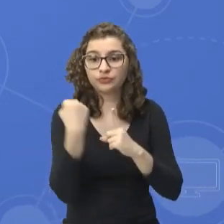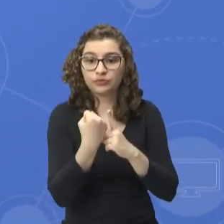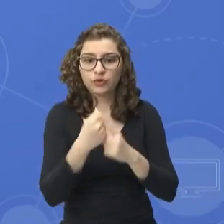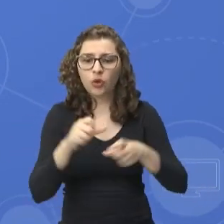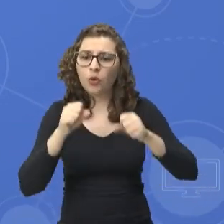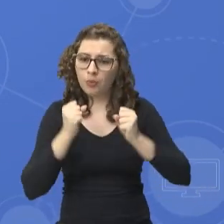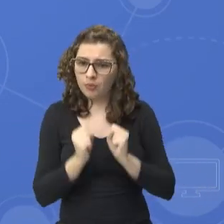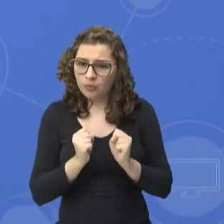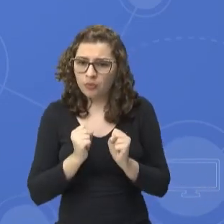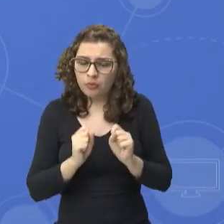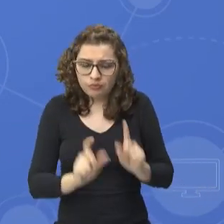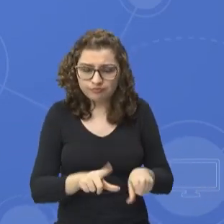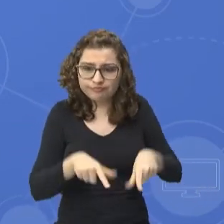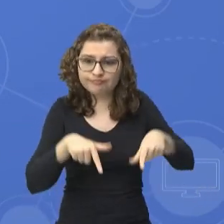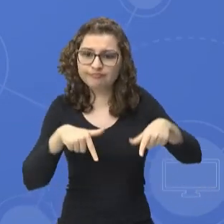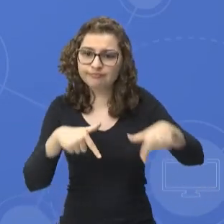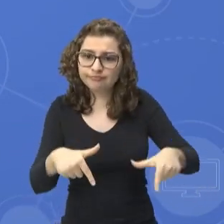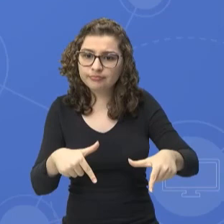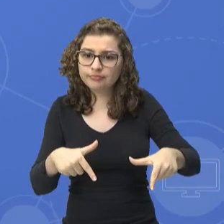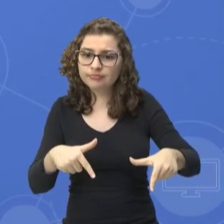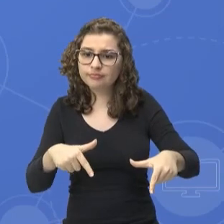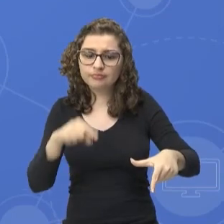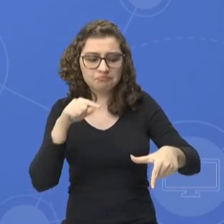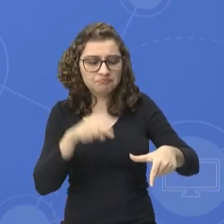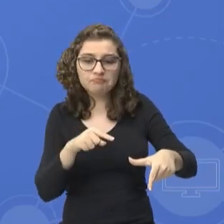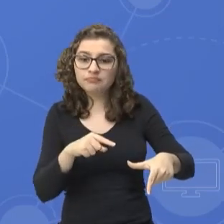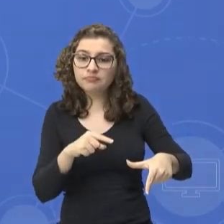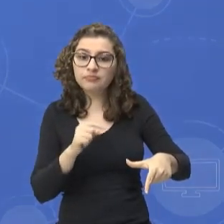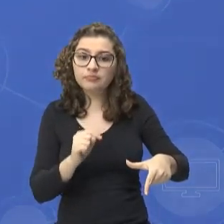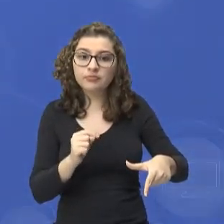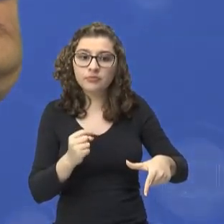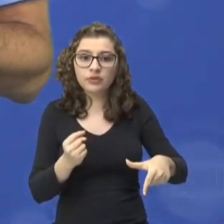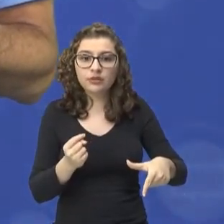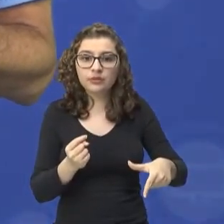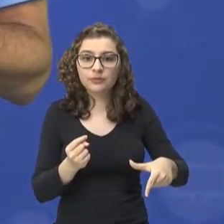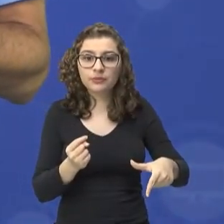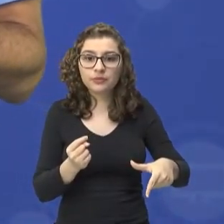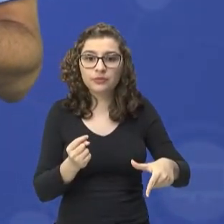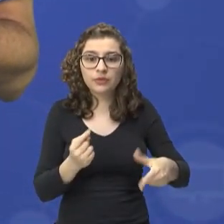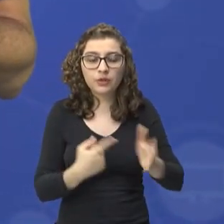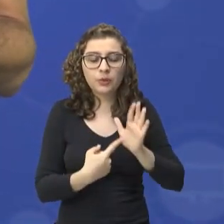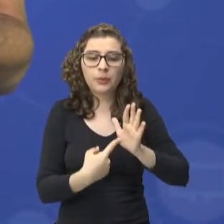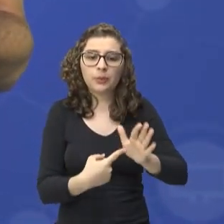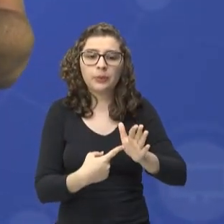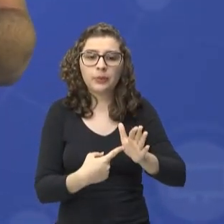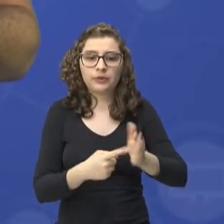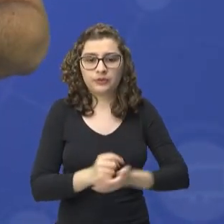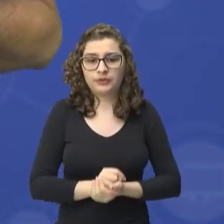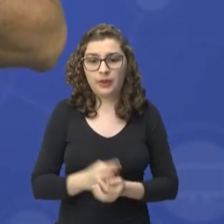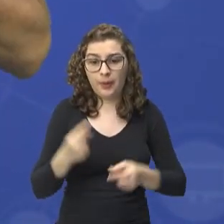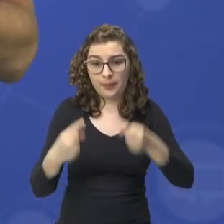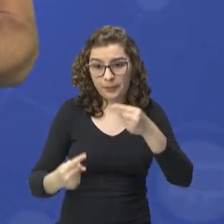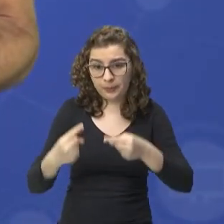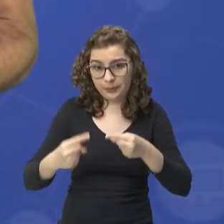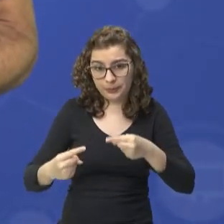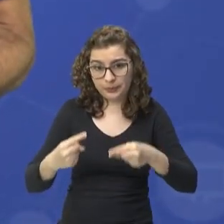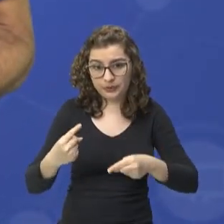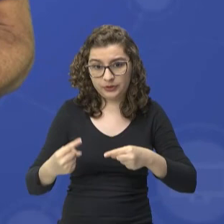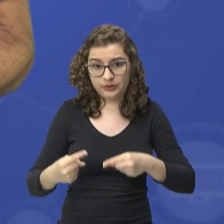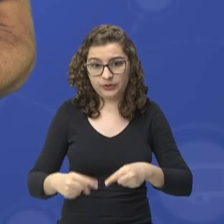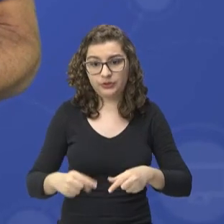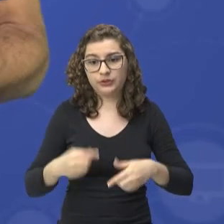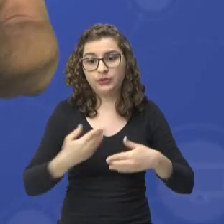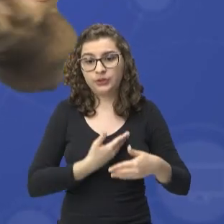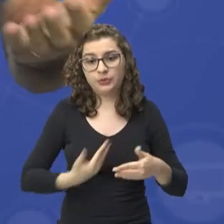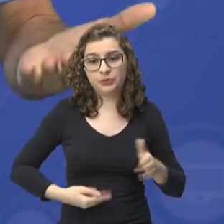trabalhar no sentido pelo menos de fazer com que as políticas públicas elas sejam aí demandadas,